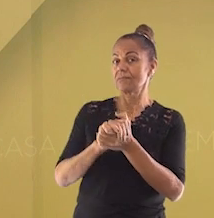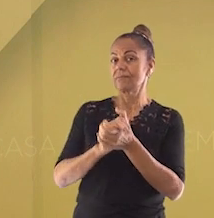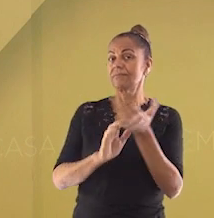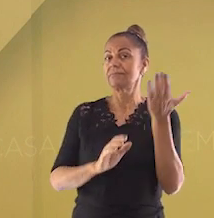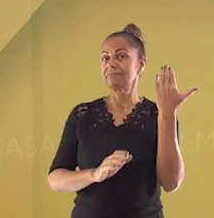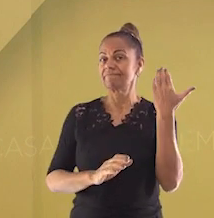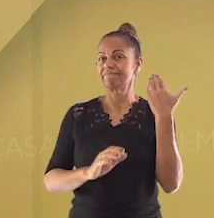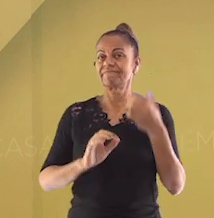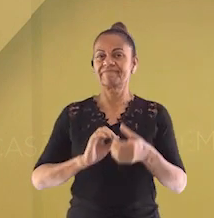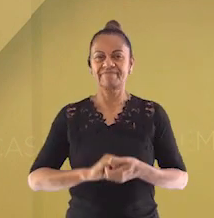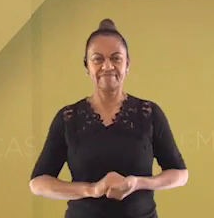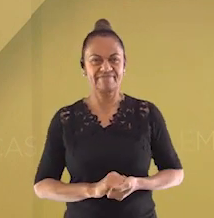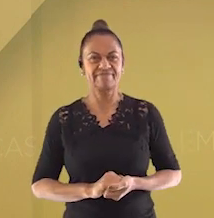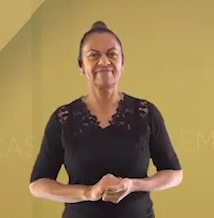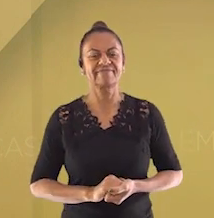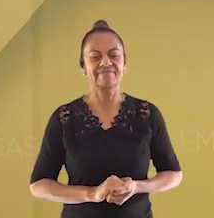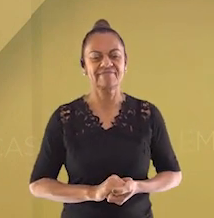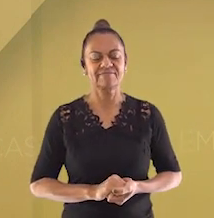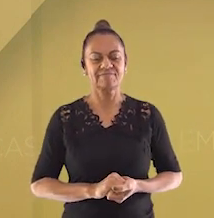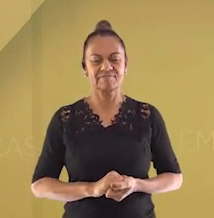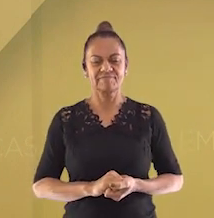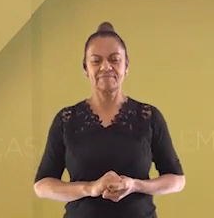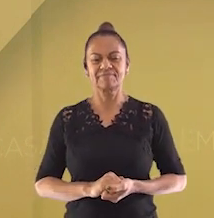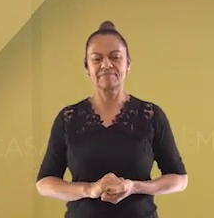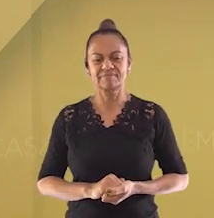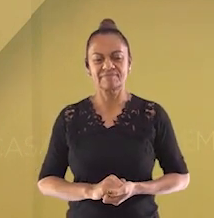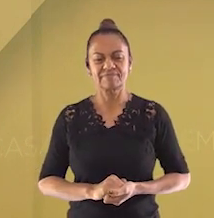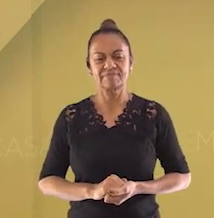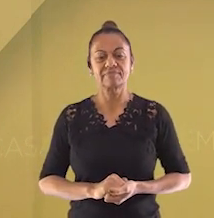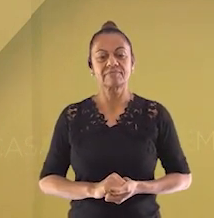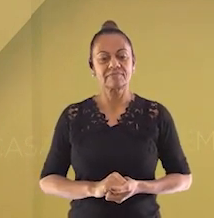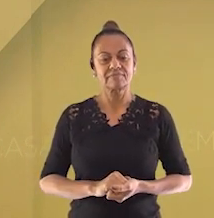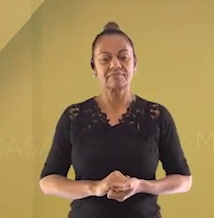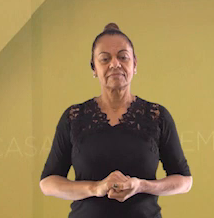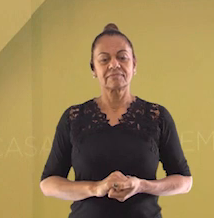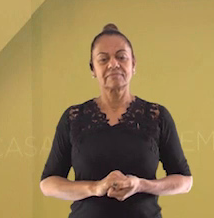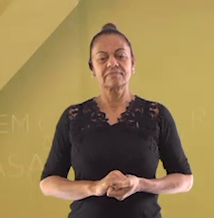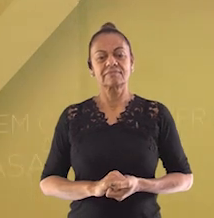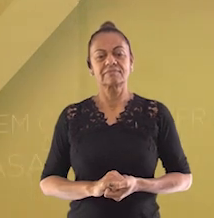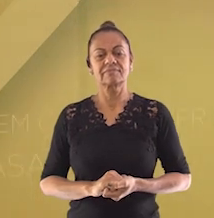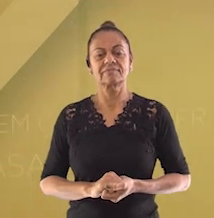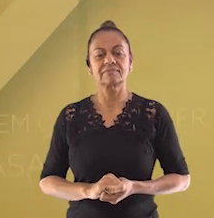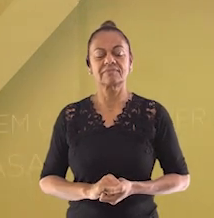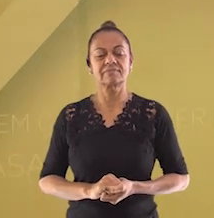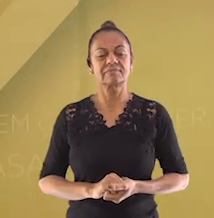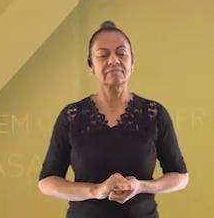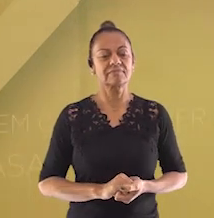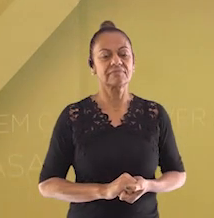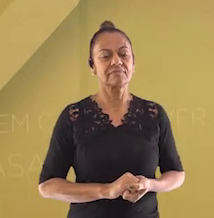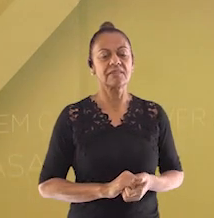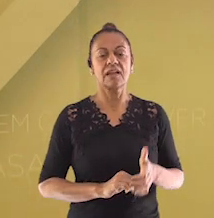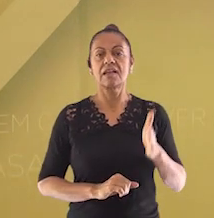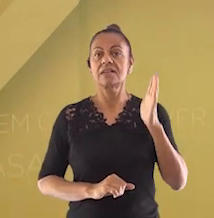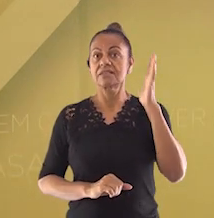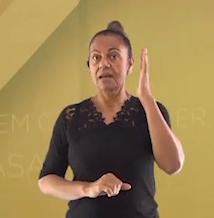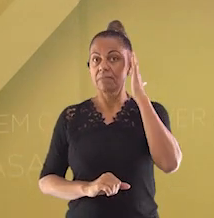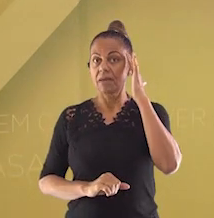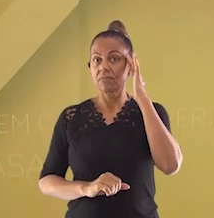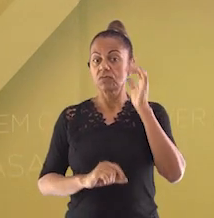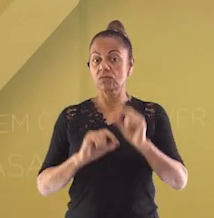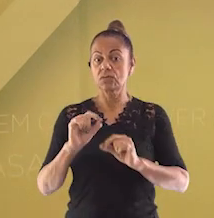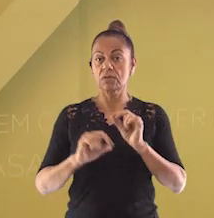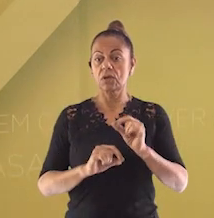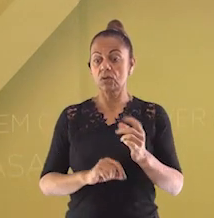que mês hein casamento cinema e tem mais bom sabemos que eles